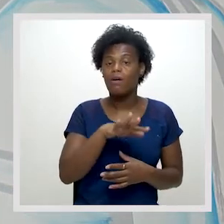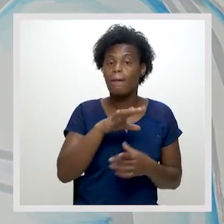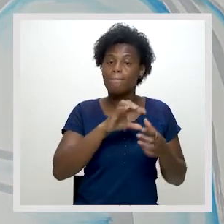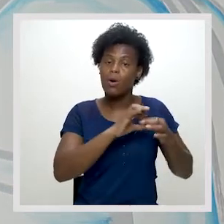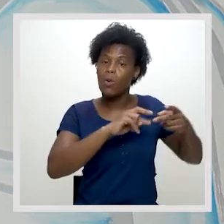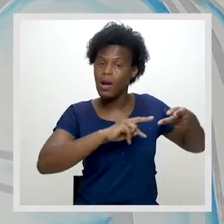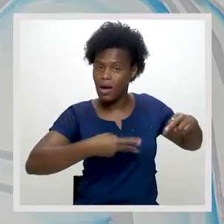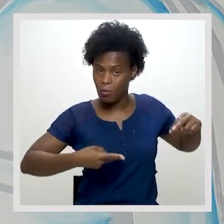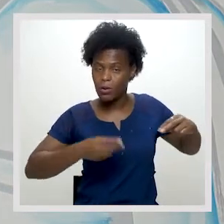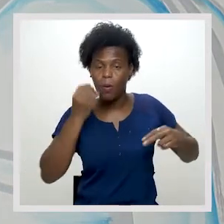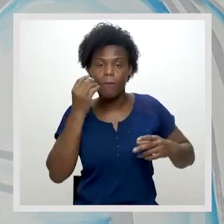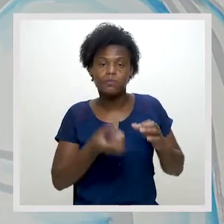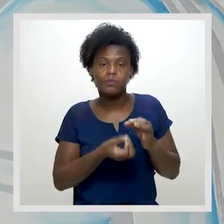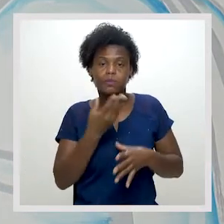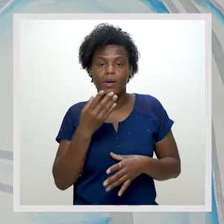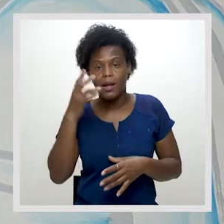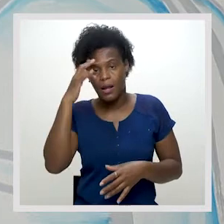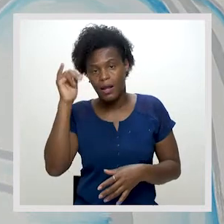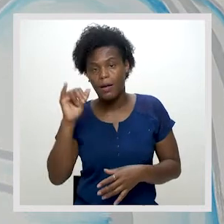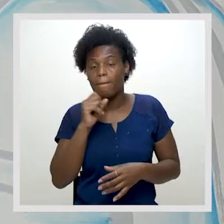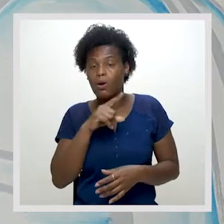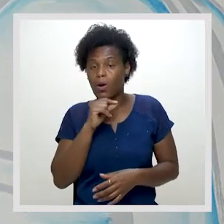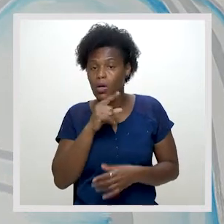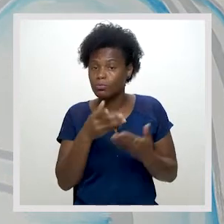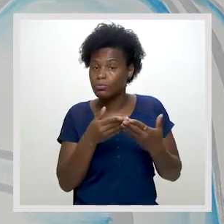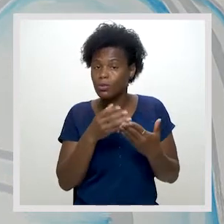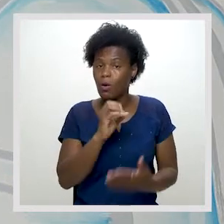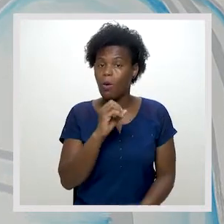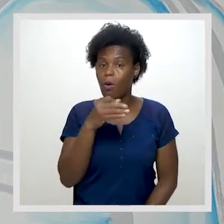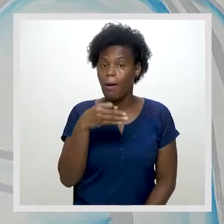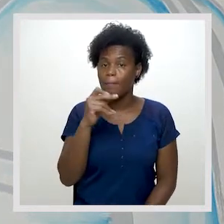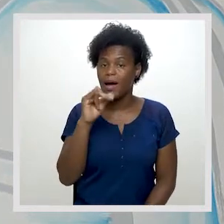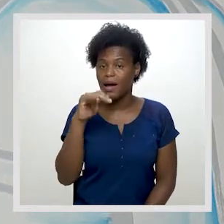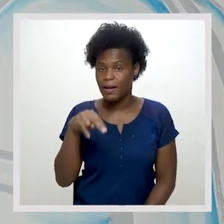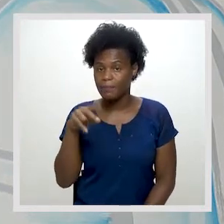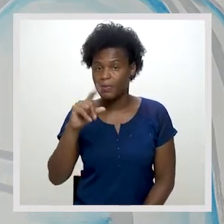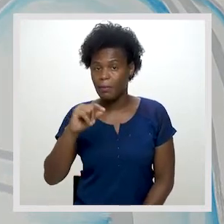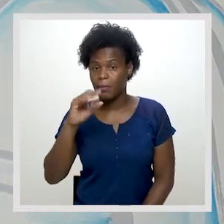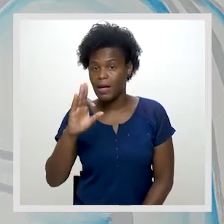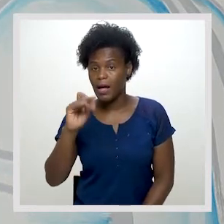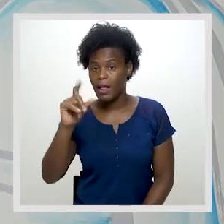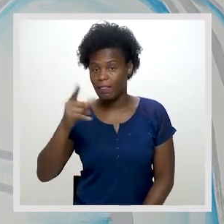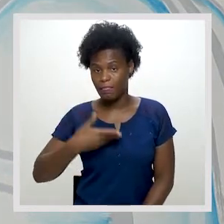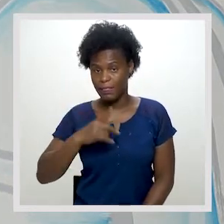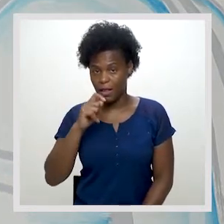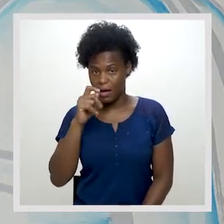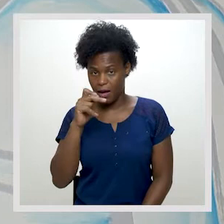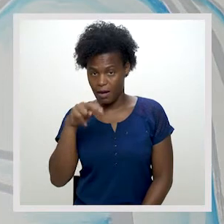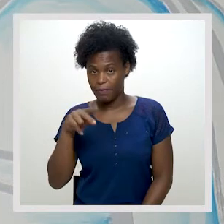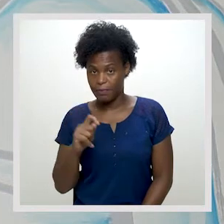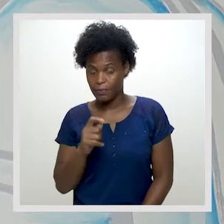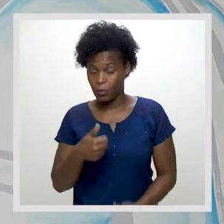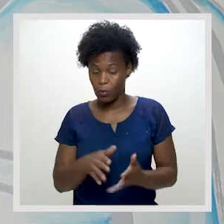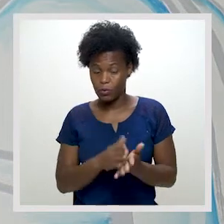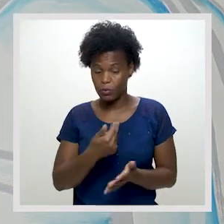moléculas, segundo as hipóteses de Oparin e Eldon. Todos nós sabemos, fazendo